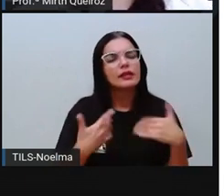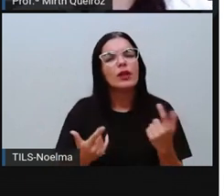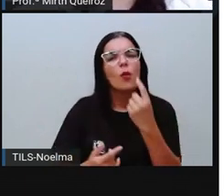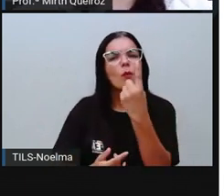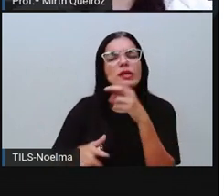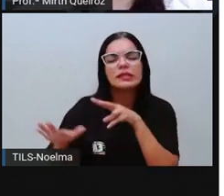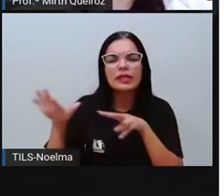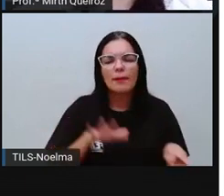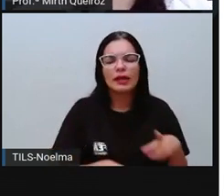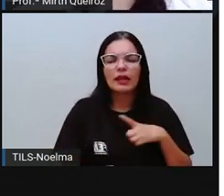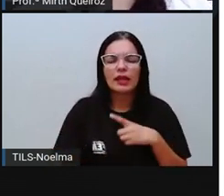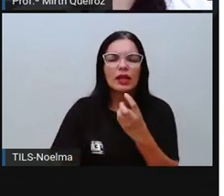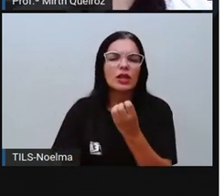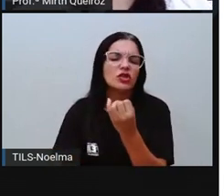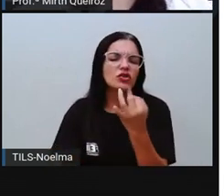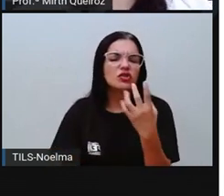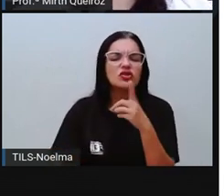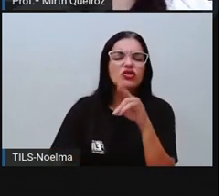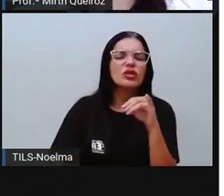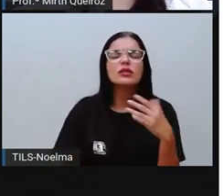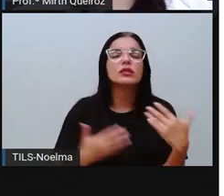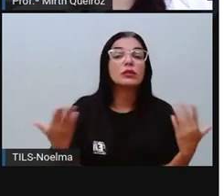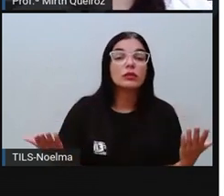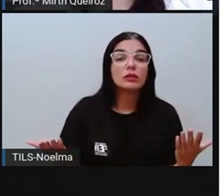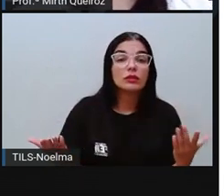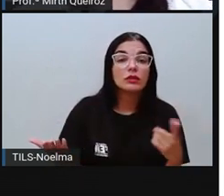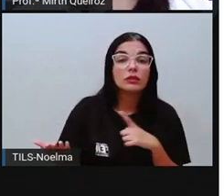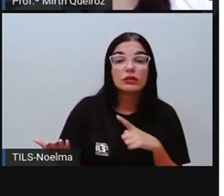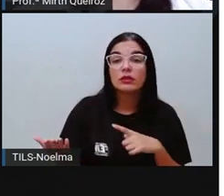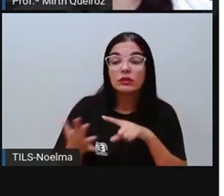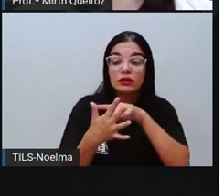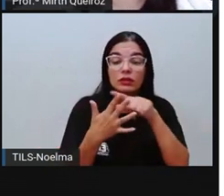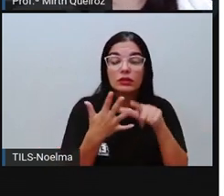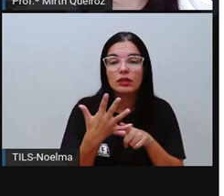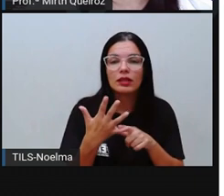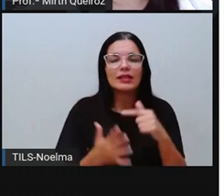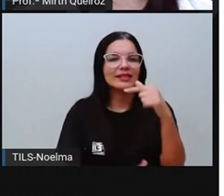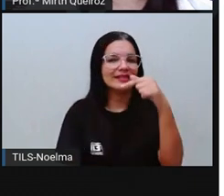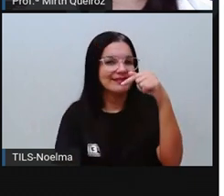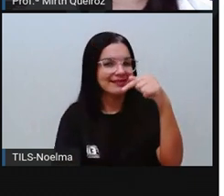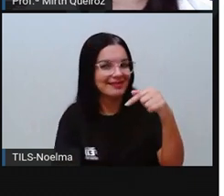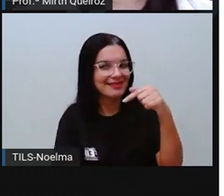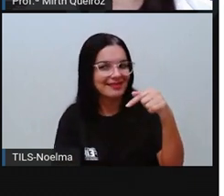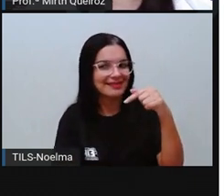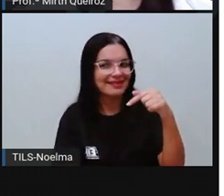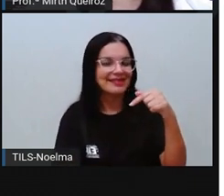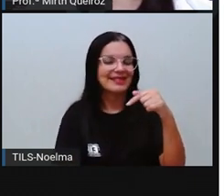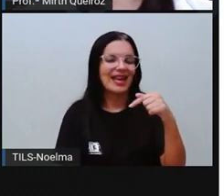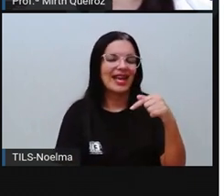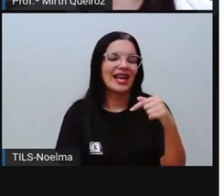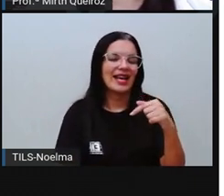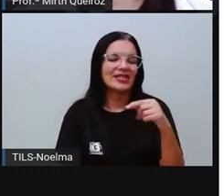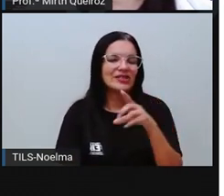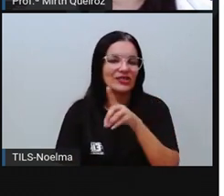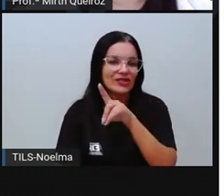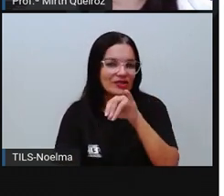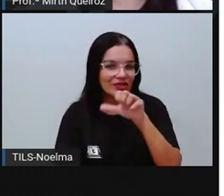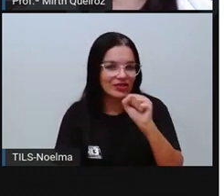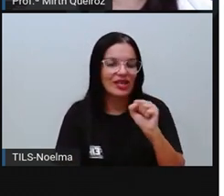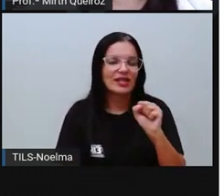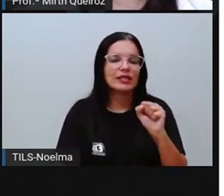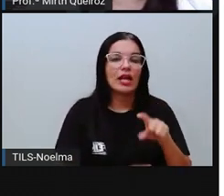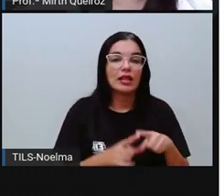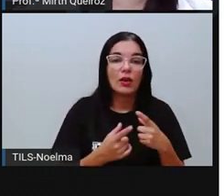quantos dias? E aí, quantos dias tem uma semana? 7 dias. Então, nós já temos dois números aí diante